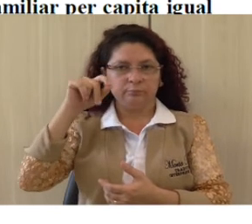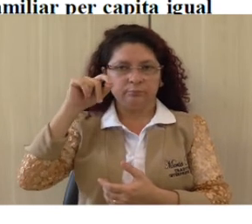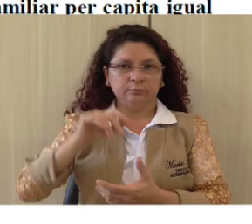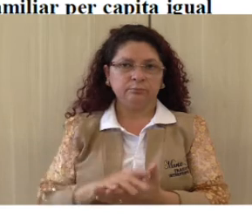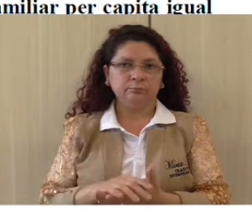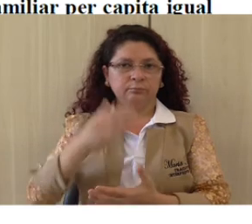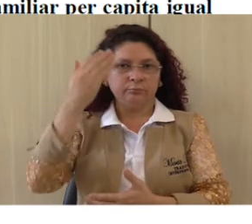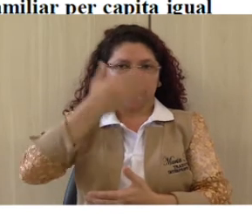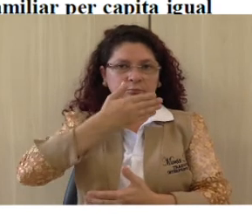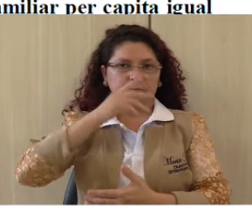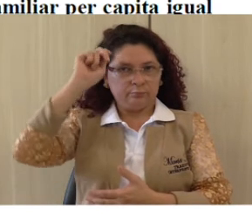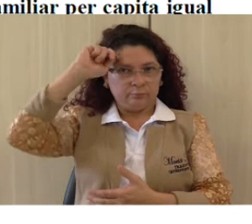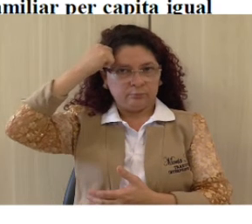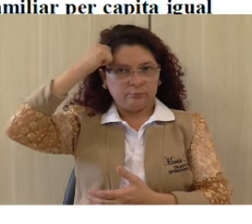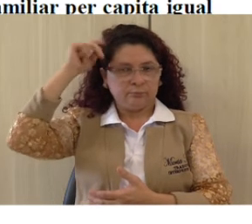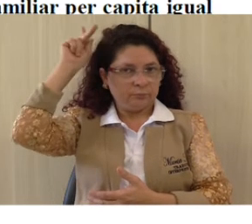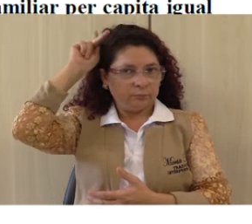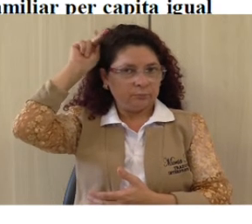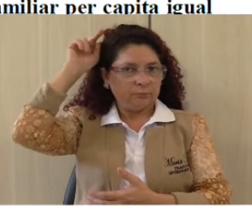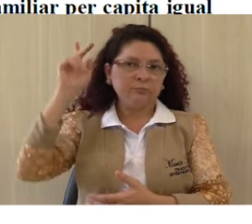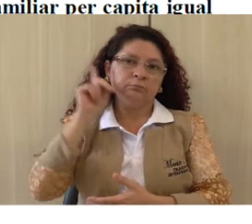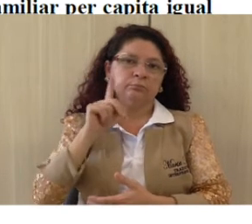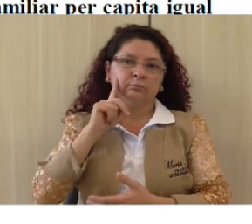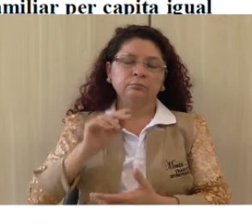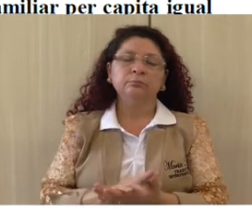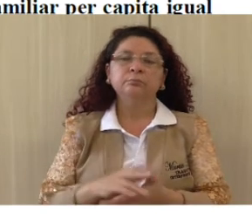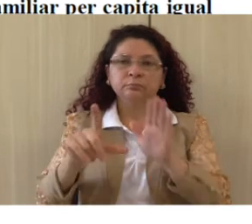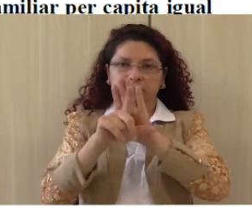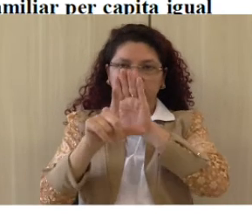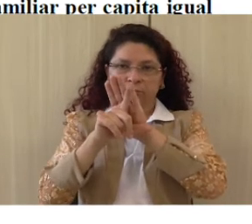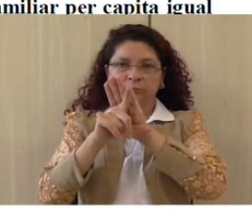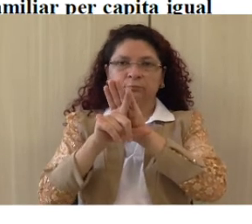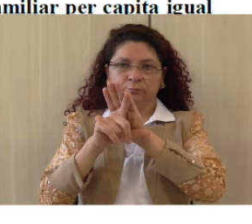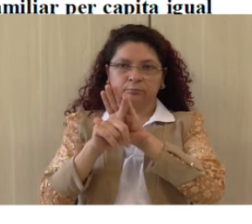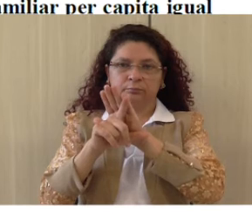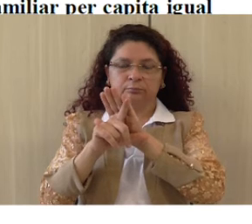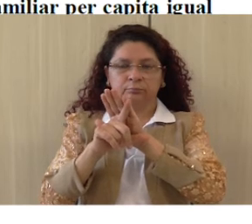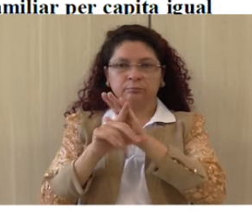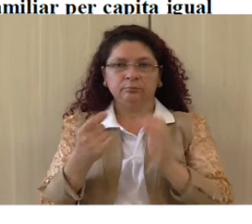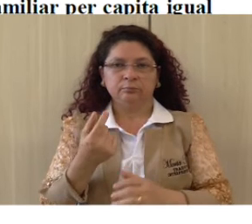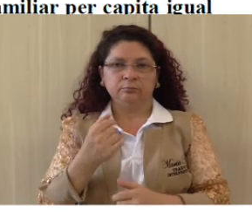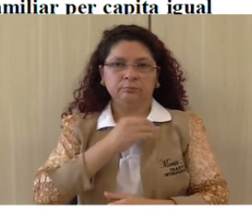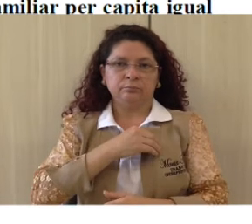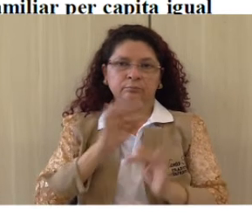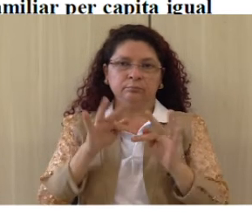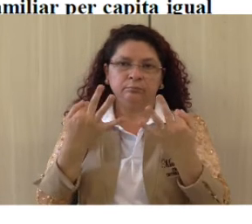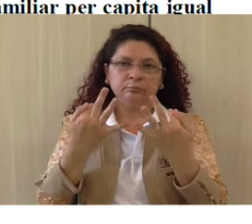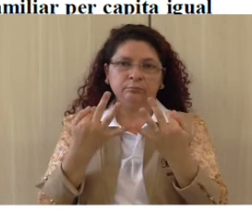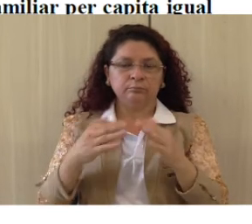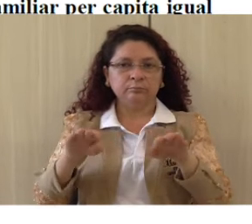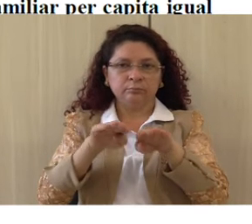Candidato autodeclarado preto, pardo ou indígena, nos termos da legislação, com renda bruta familiar per